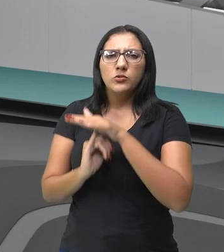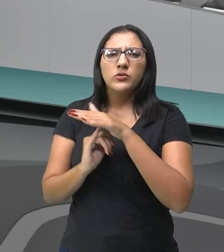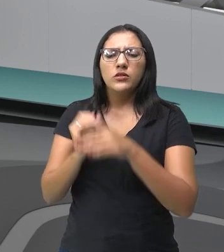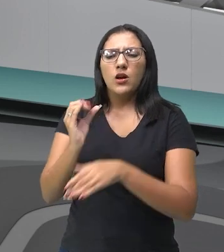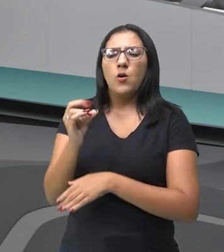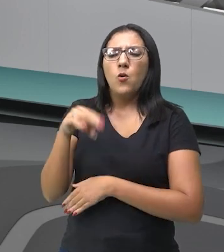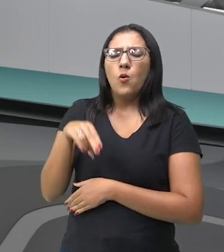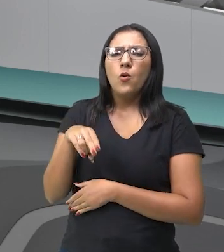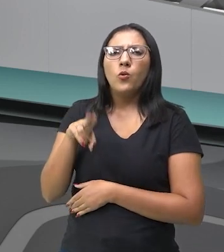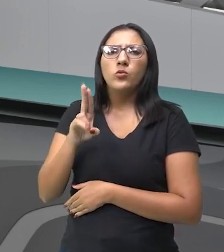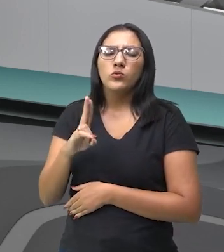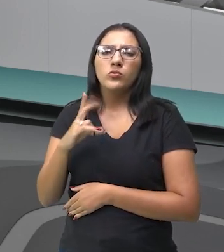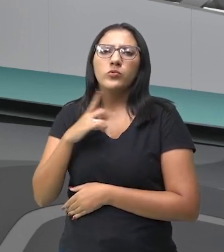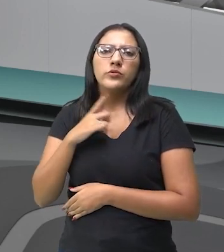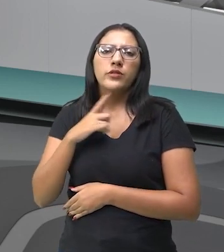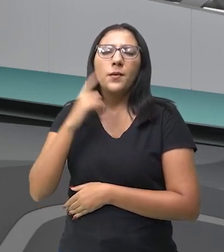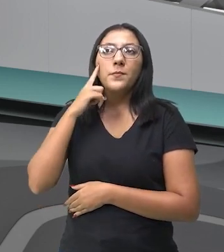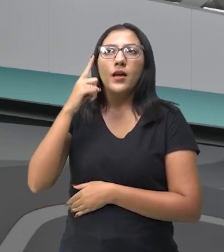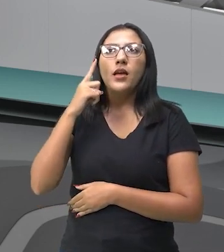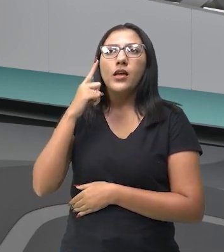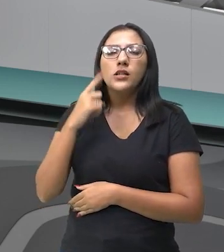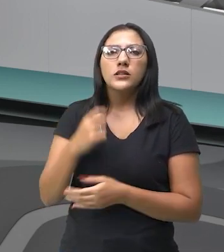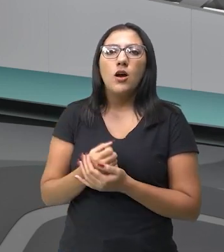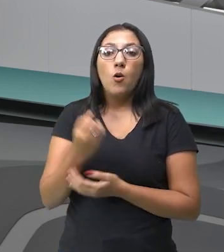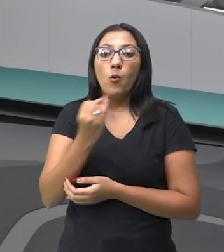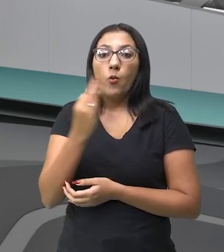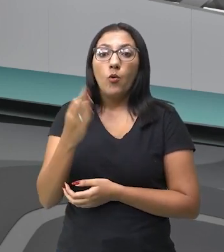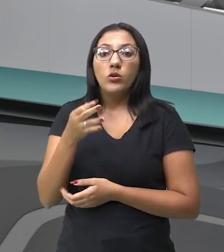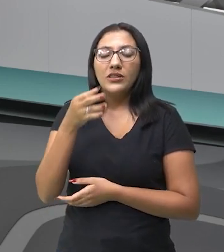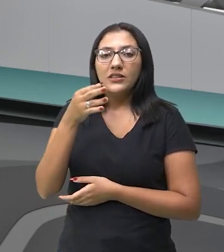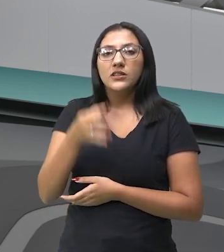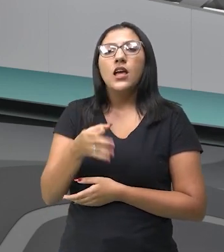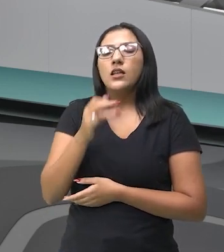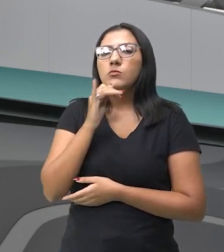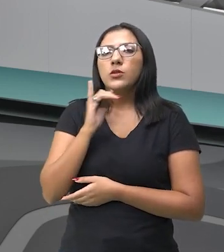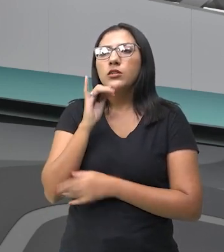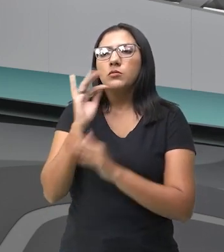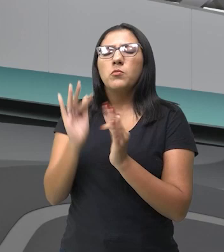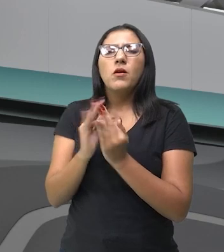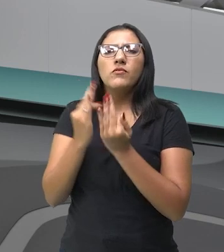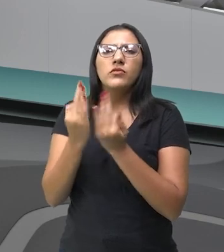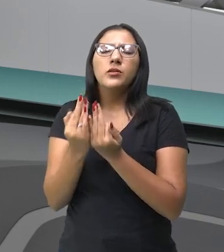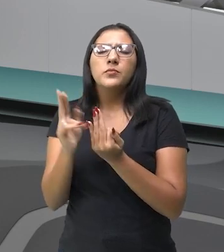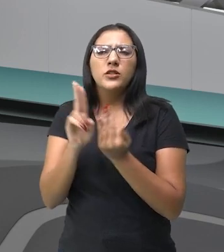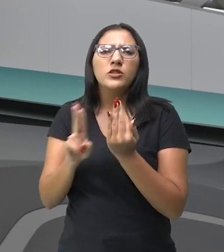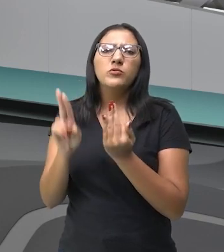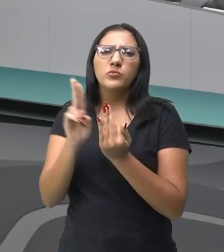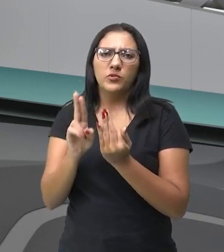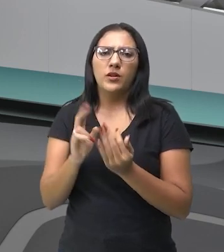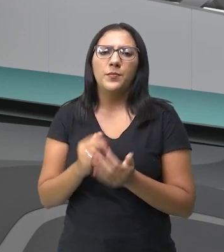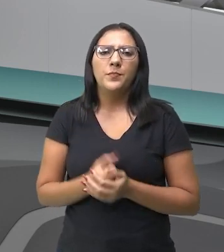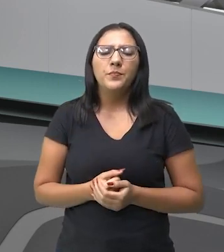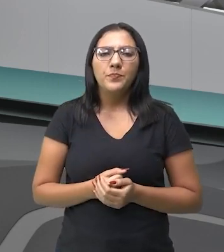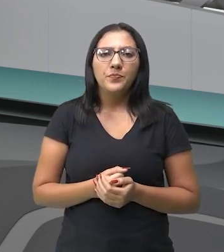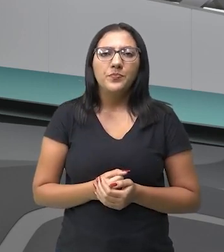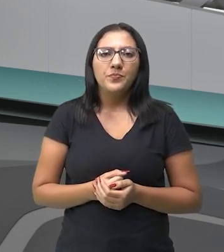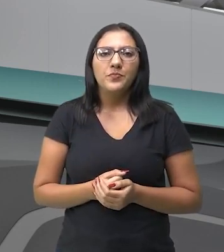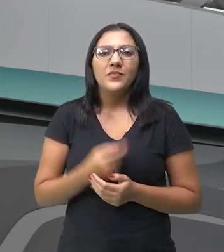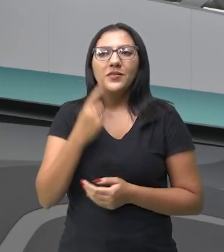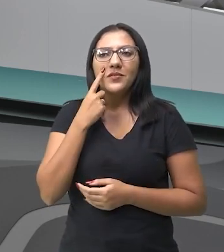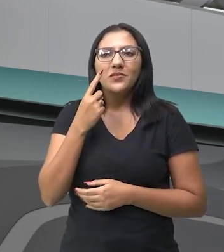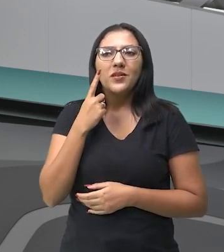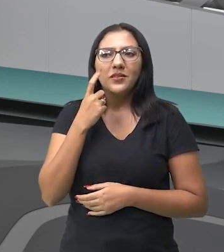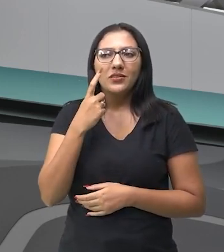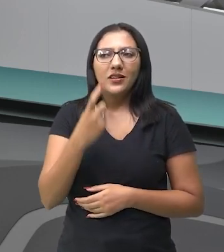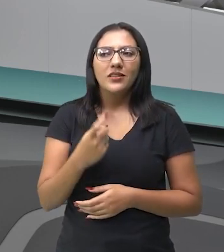que é interessante? Ele vai trazer uma espécie de desenho de uma casa em que há um banheiro, em que há uma parte